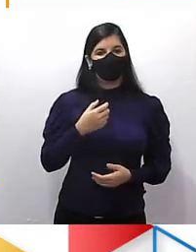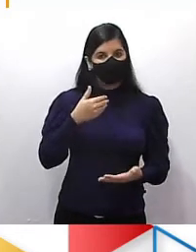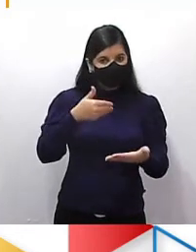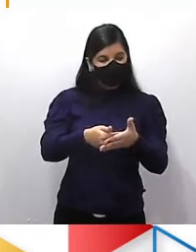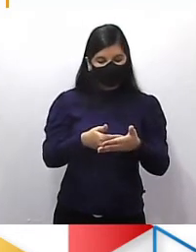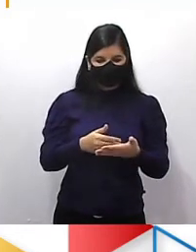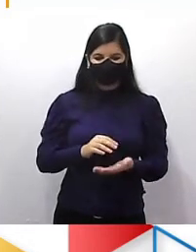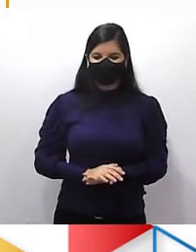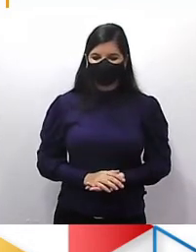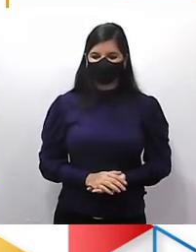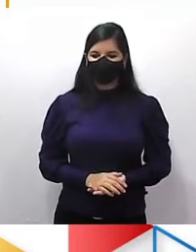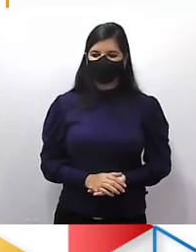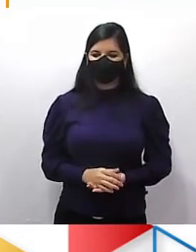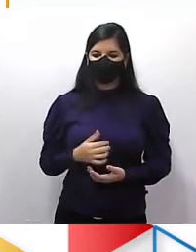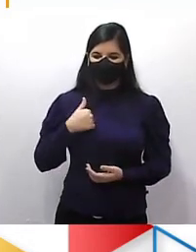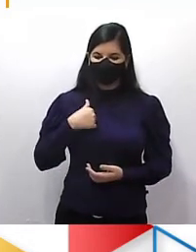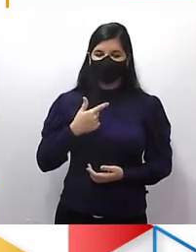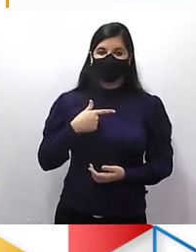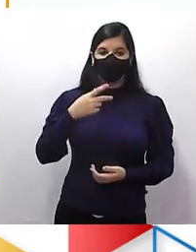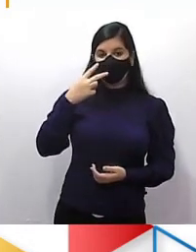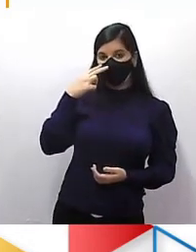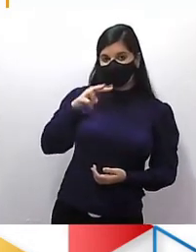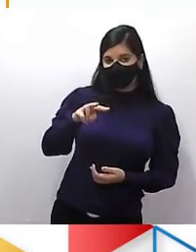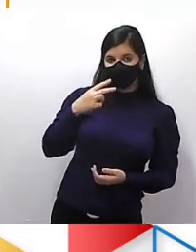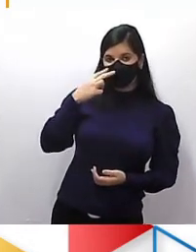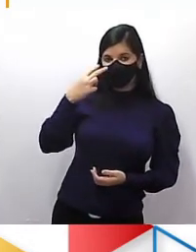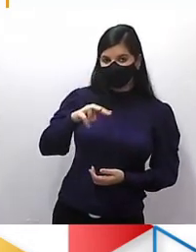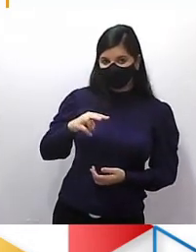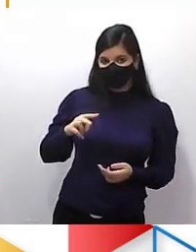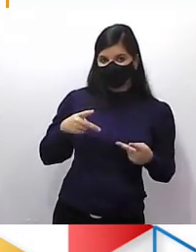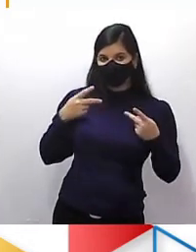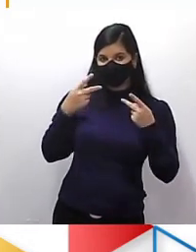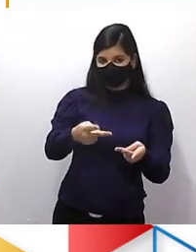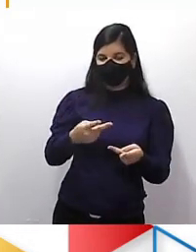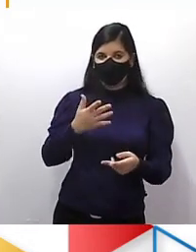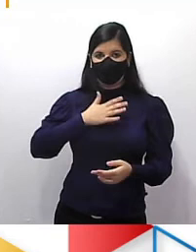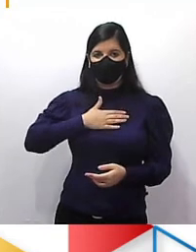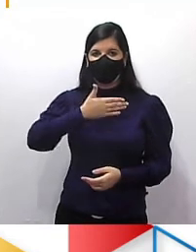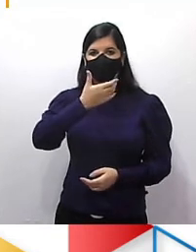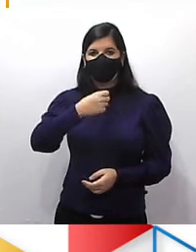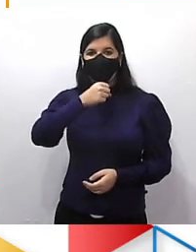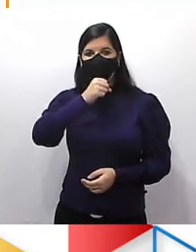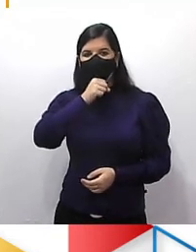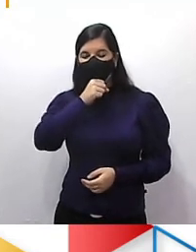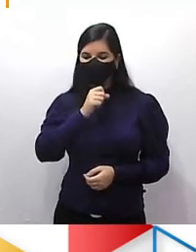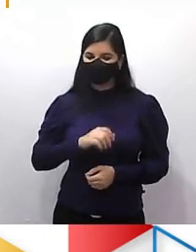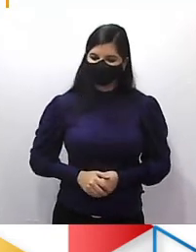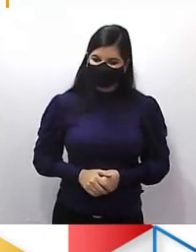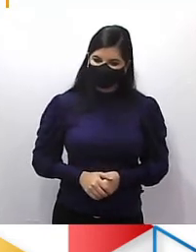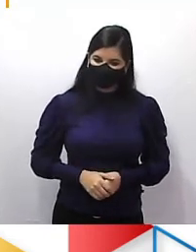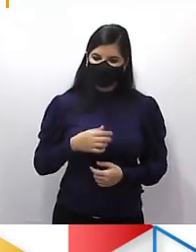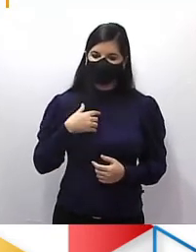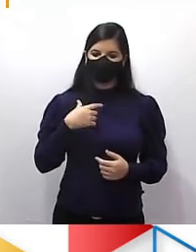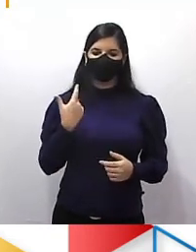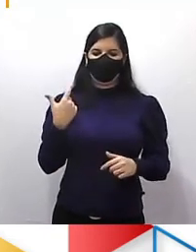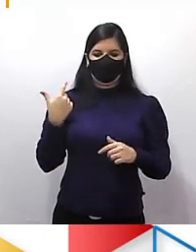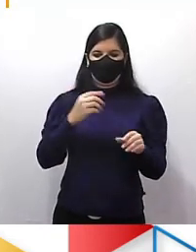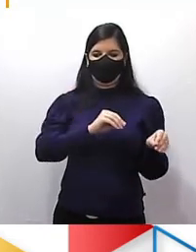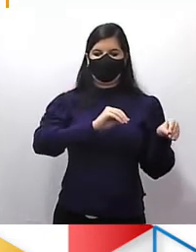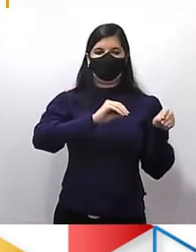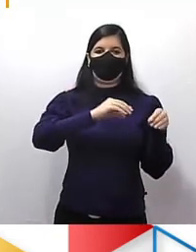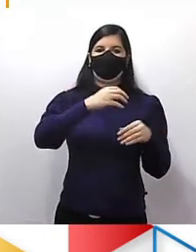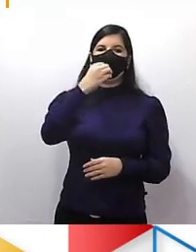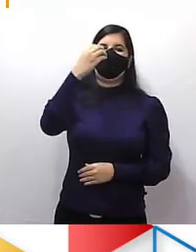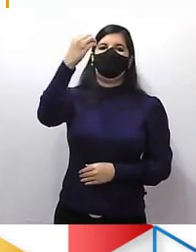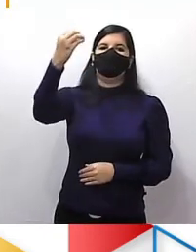brevemente. I'm going to see my grandmother. Eu estou indo ver minha avó. I'm going to travel abroad. Eu vou